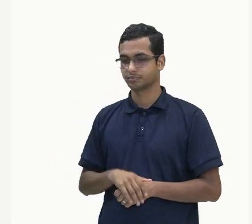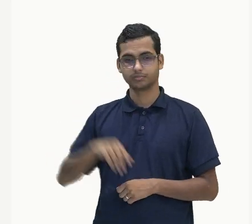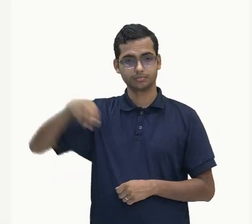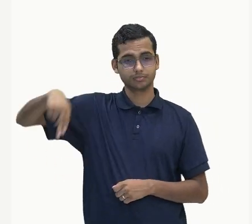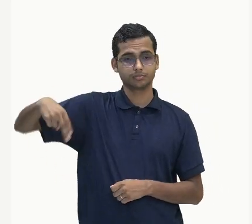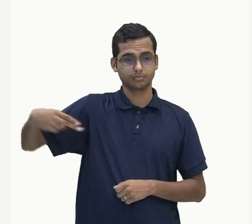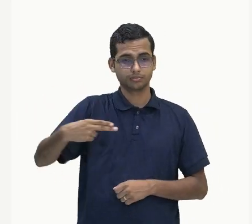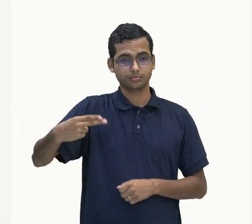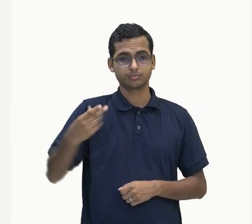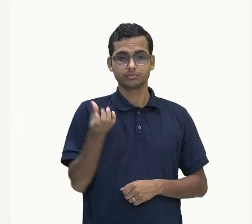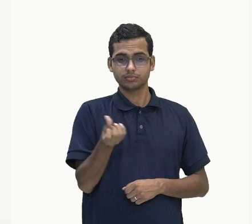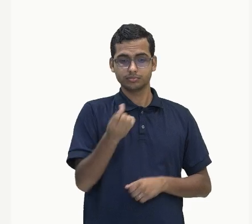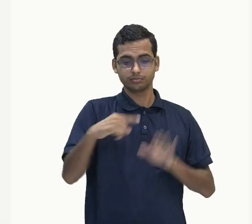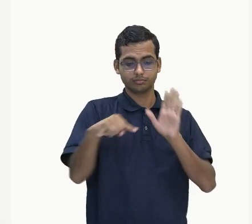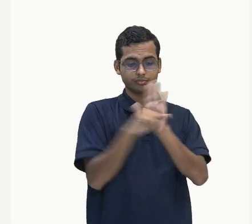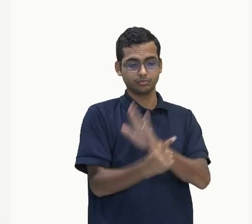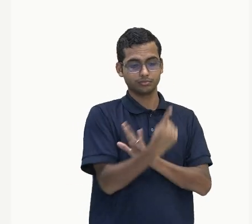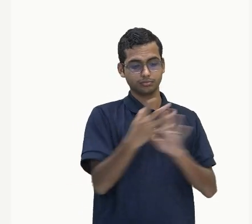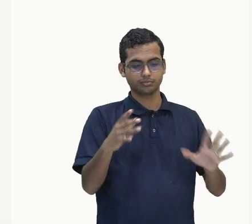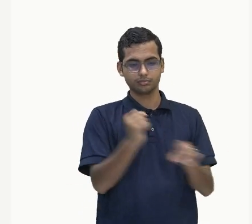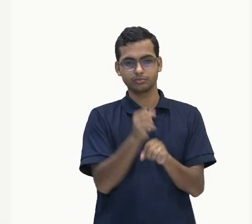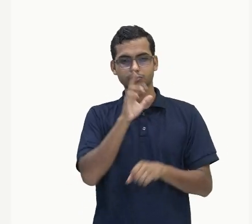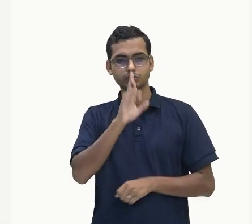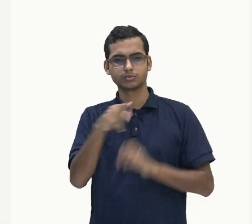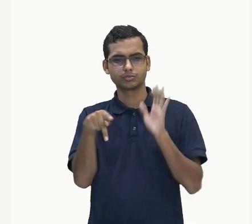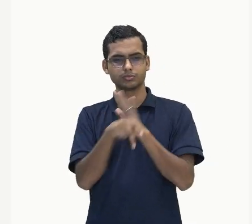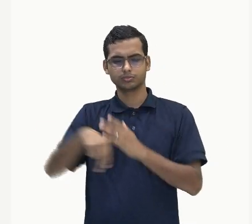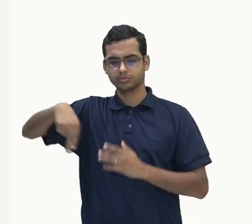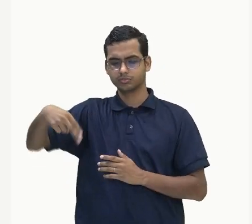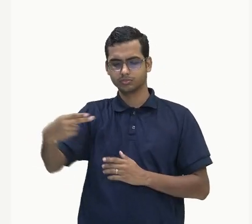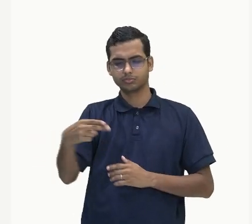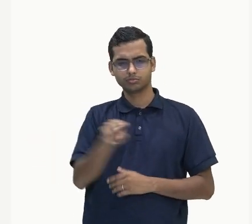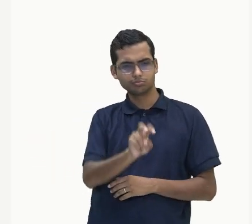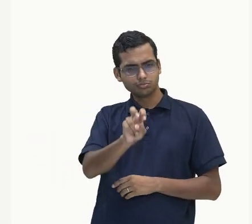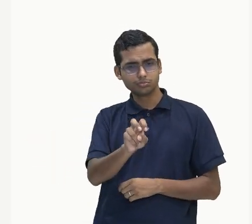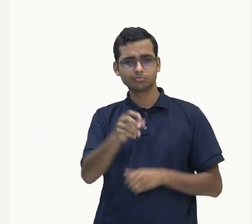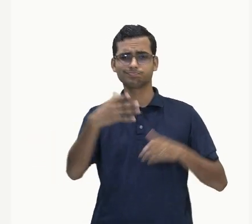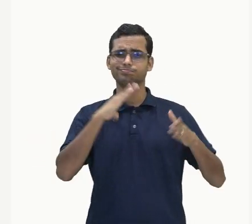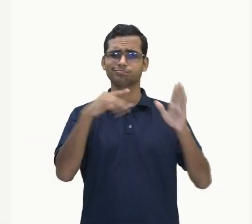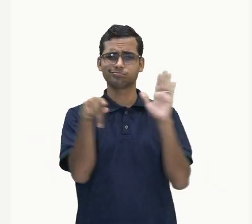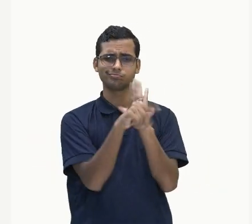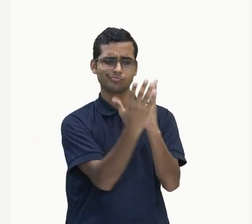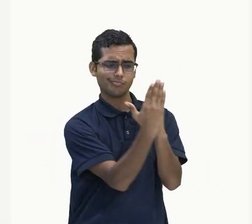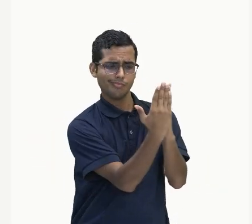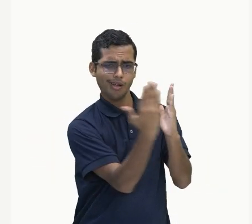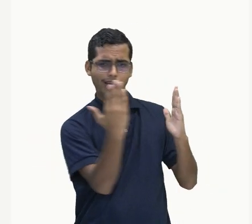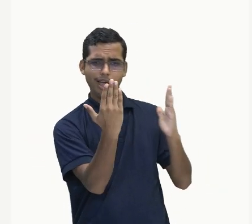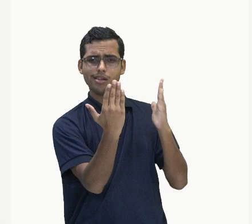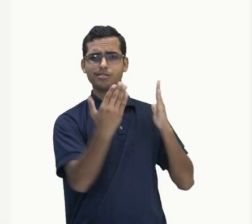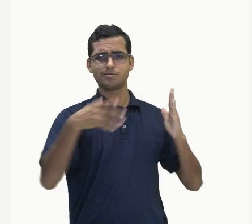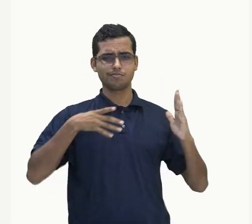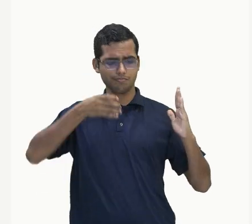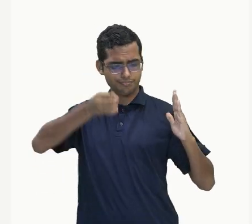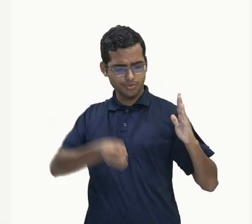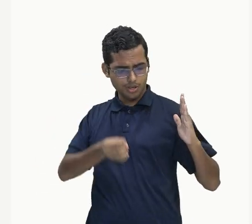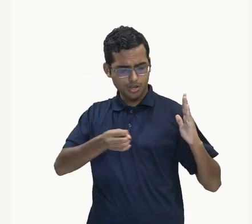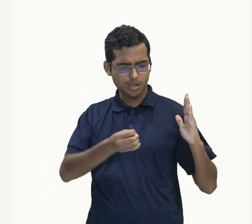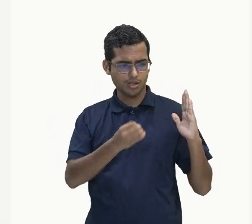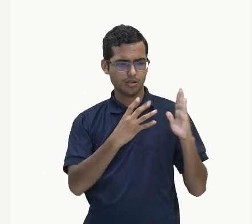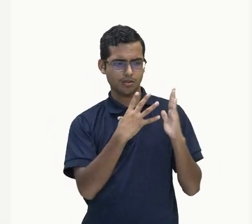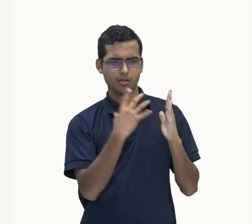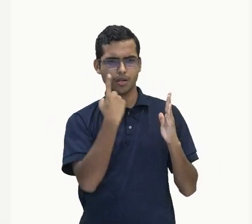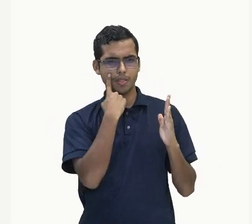5 imagens. Então se eu associar dois espelhos, fazendo entre eles um ângulo de 60 graus, eu terei